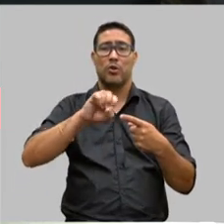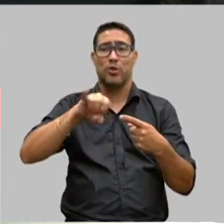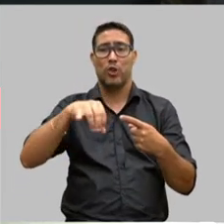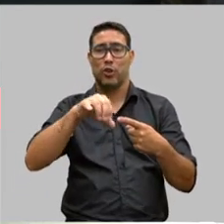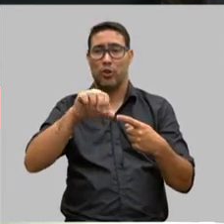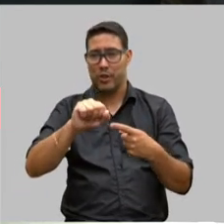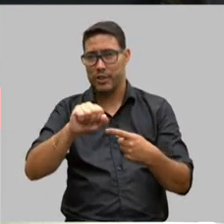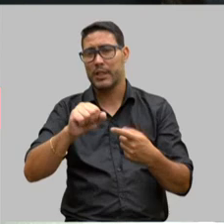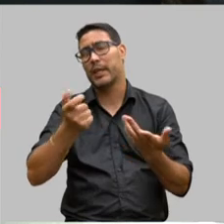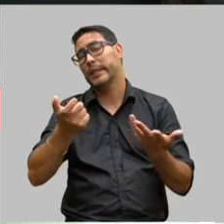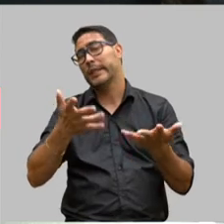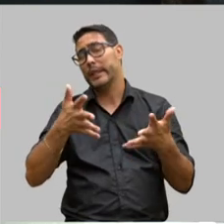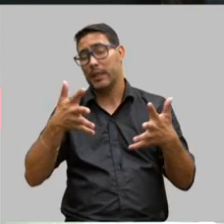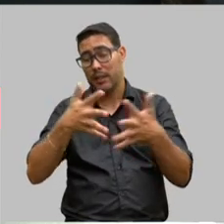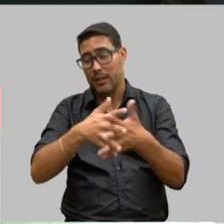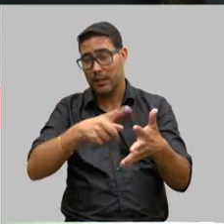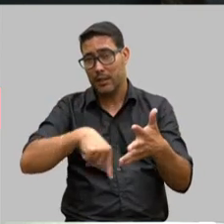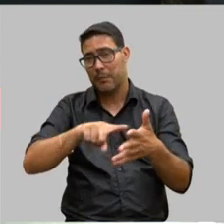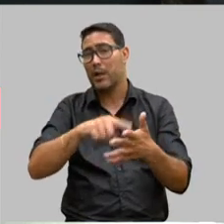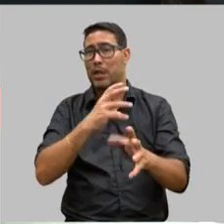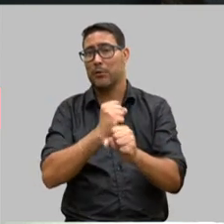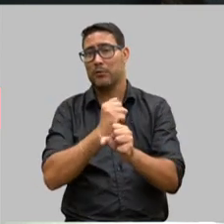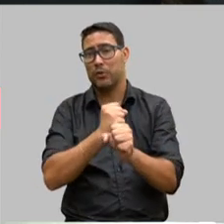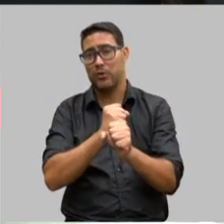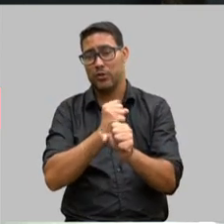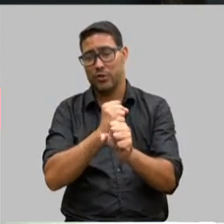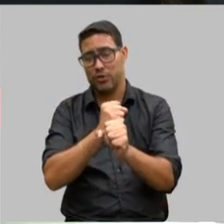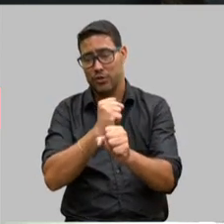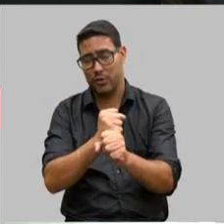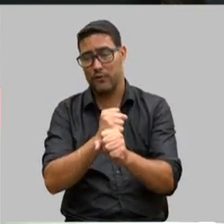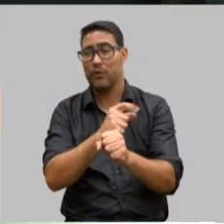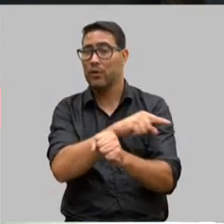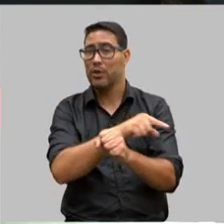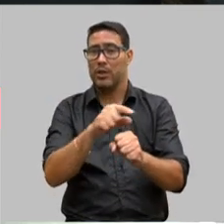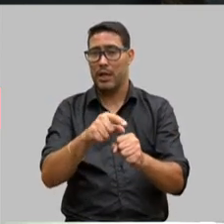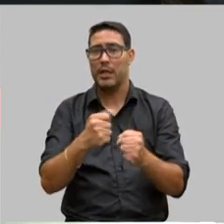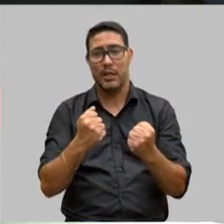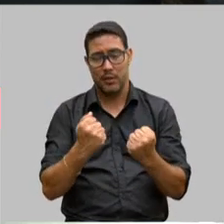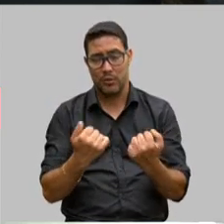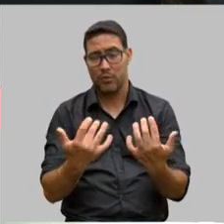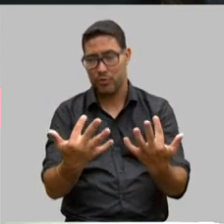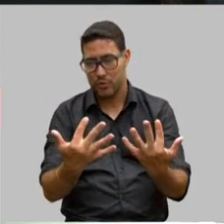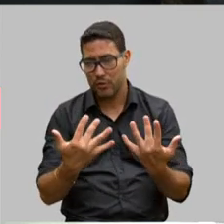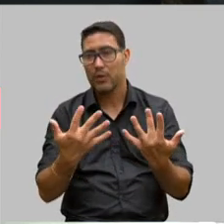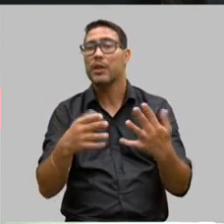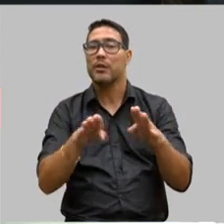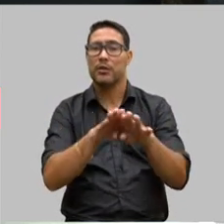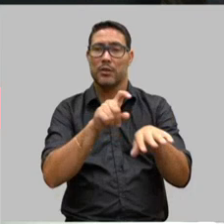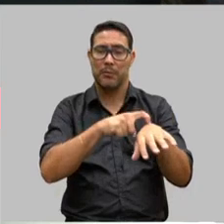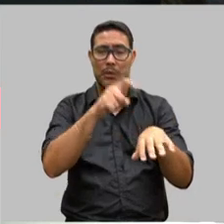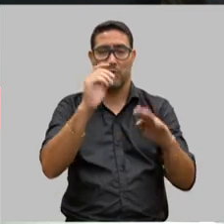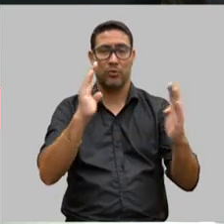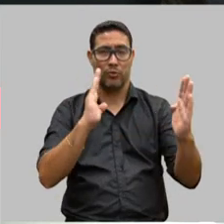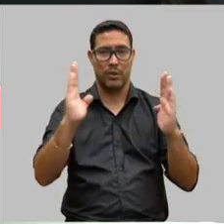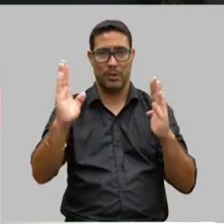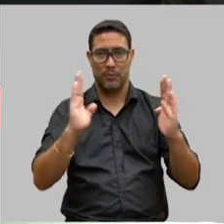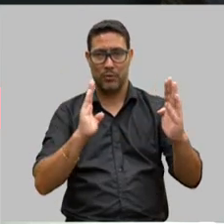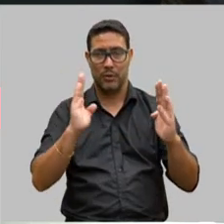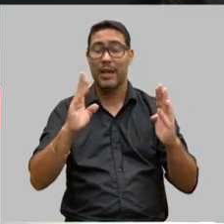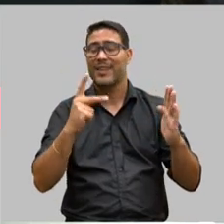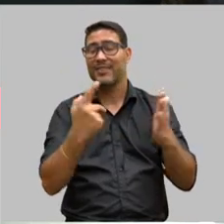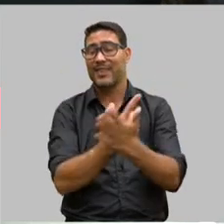produtividade desses cultivos, e no timing também, né? Isso gera perdas